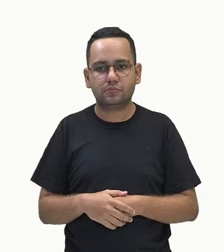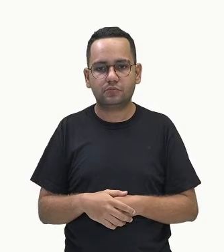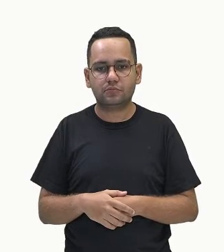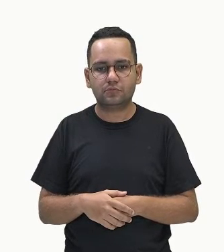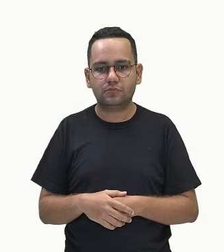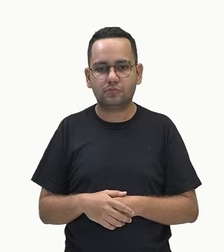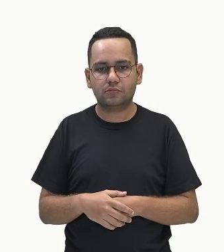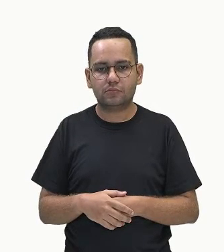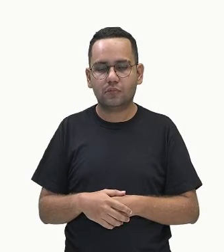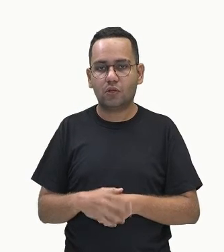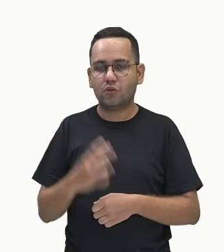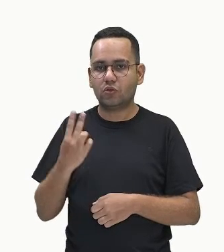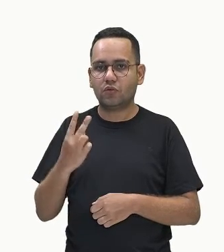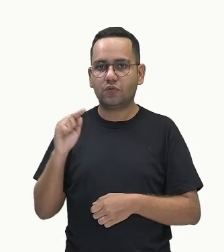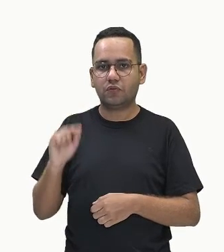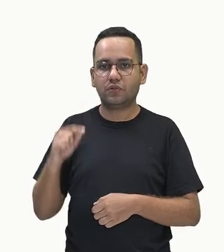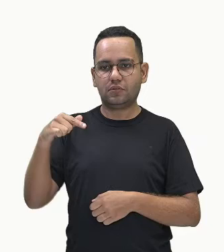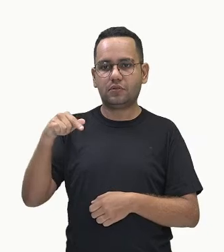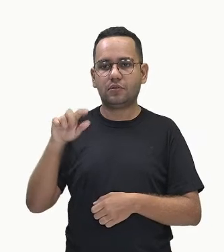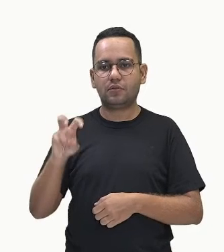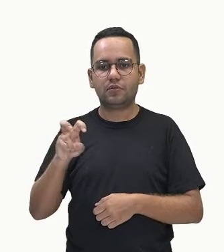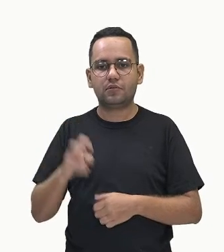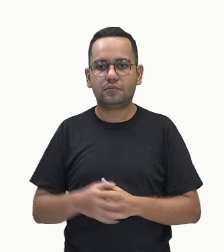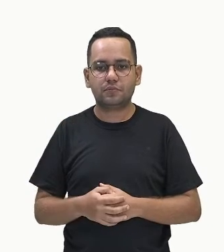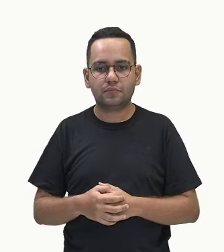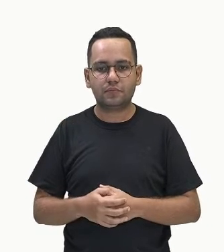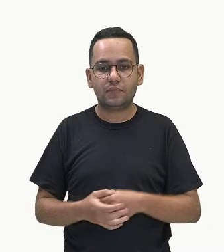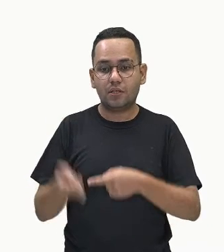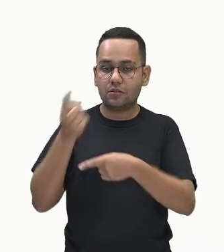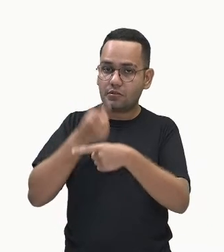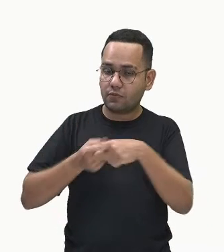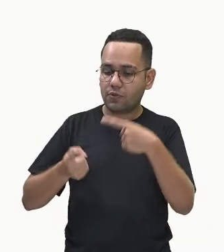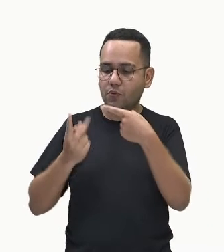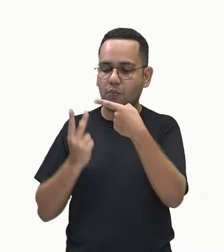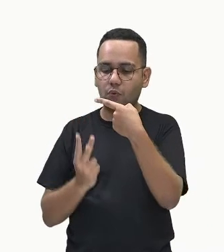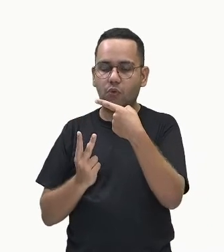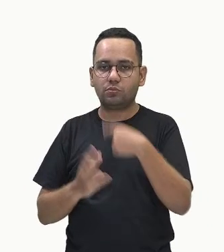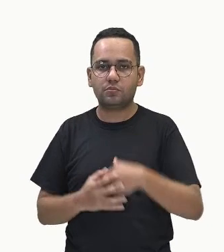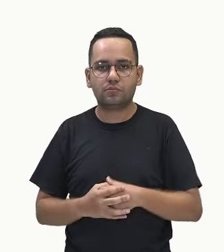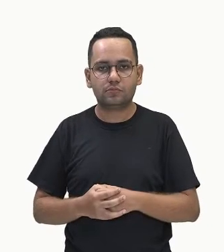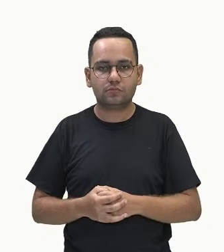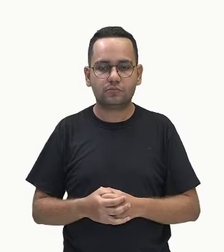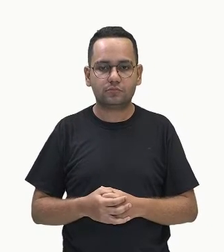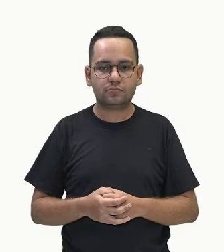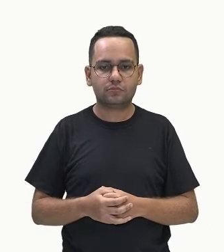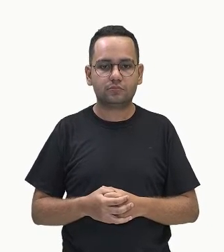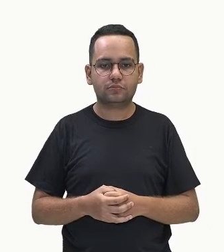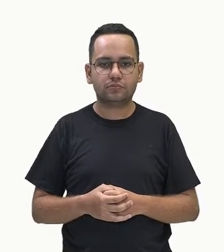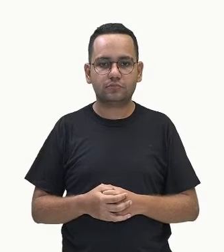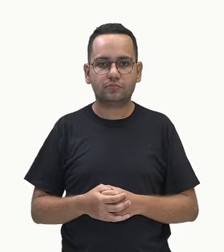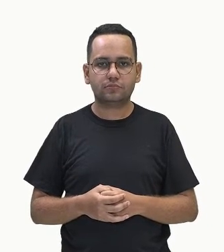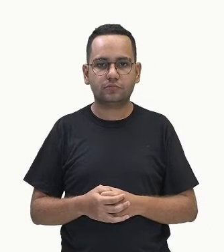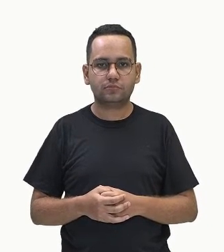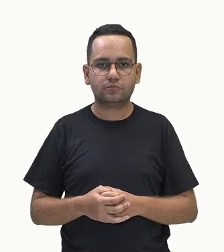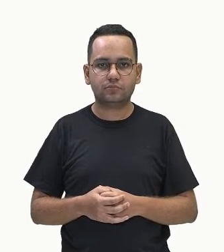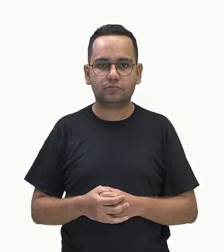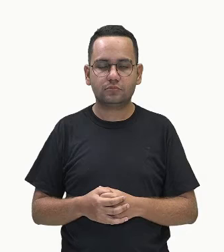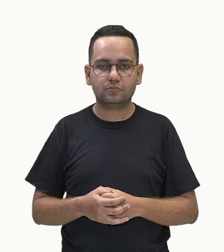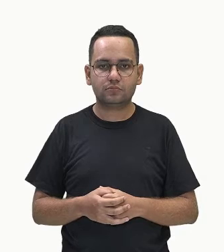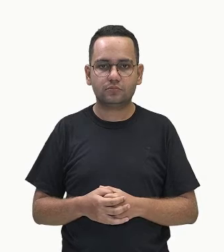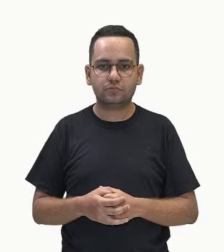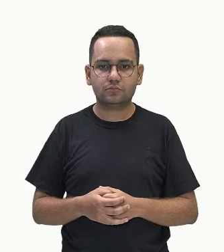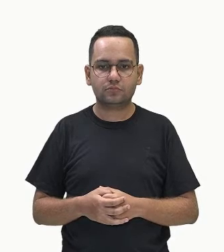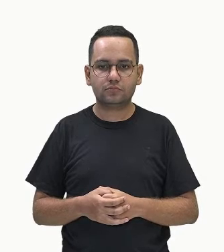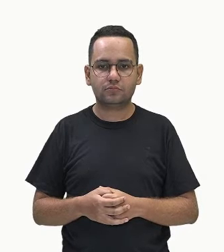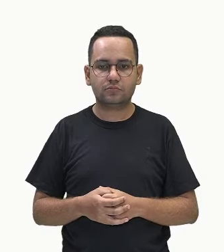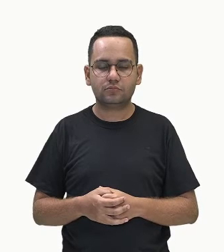vezes 2,75, tudo isso dividido por 2, ok? Pronto, aí a gente